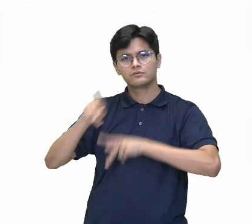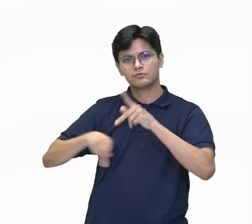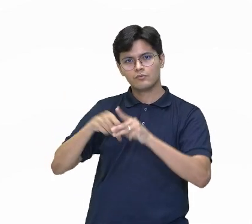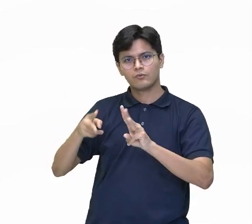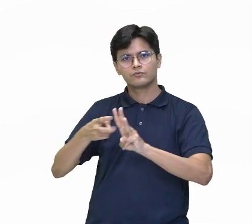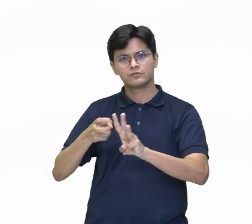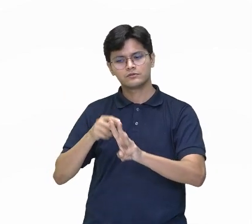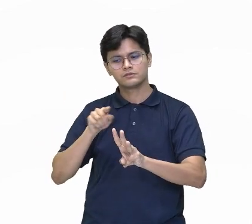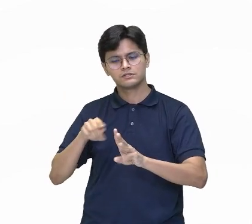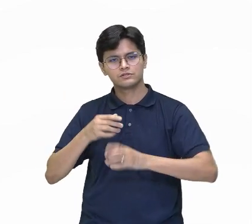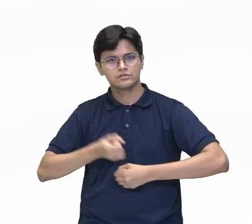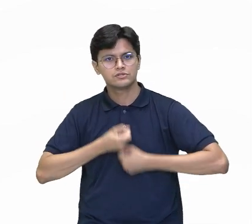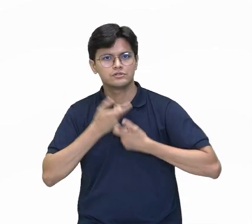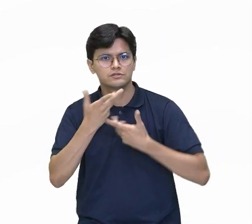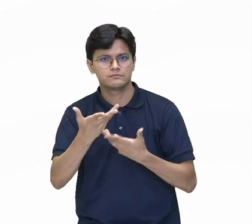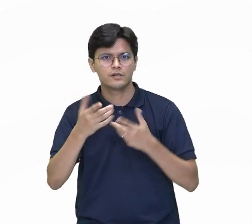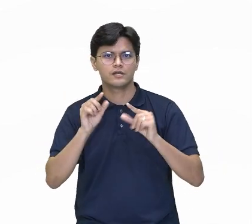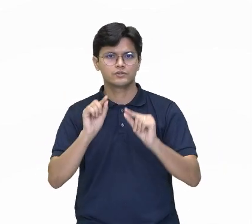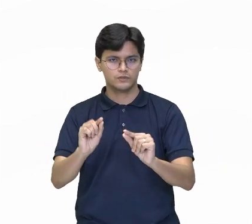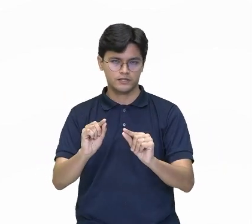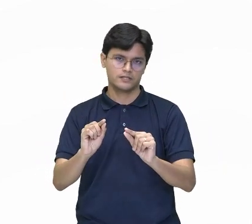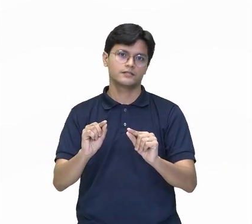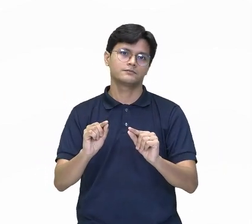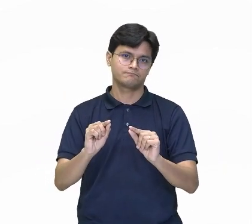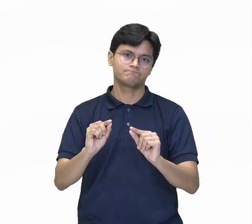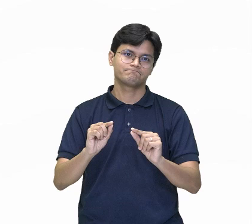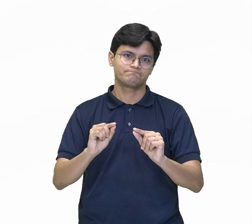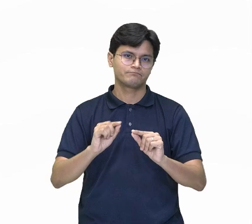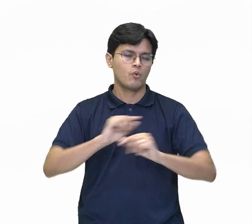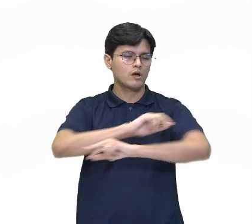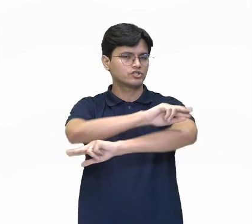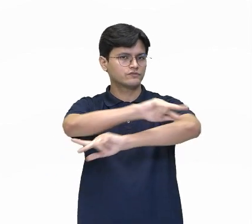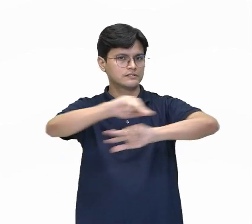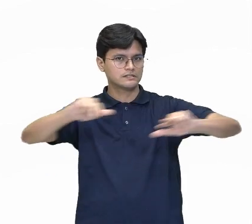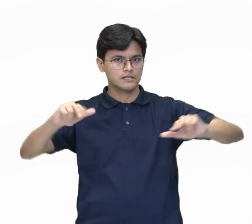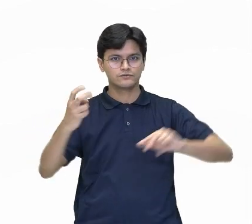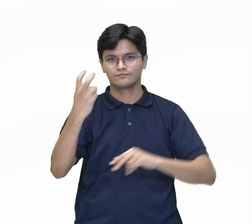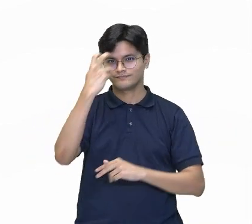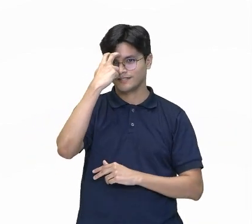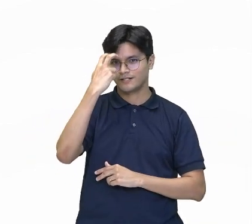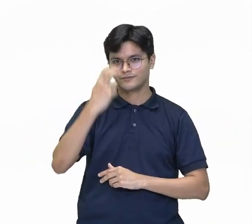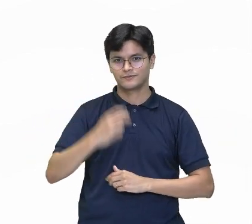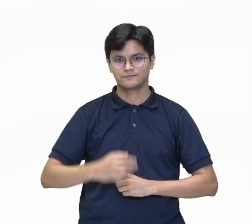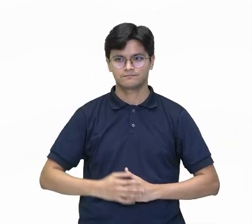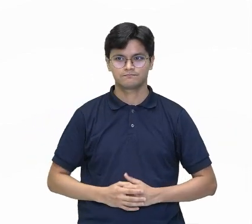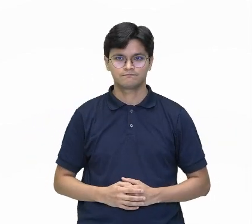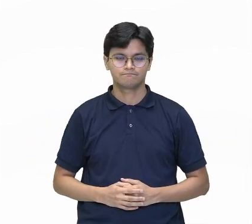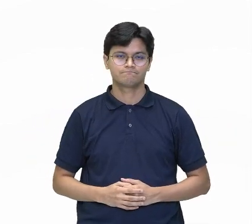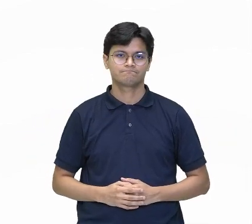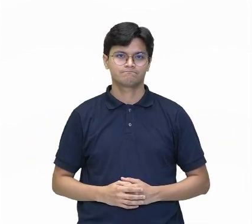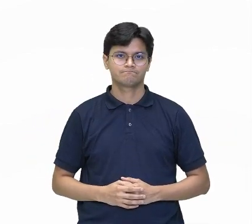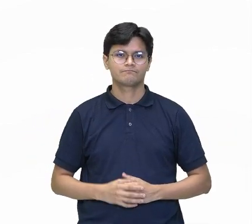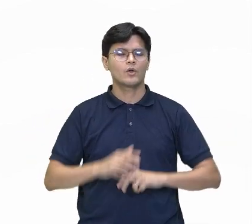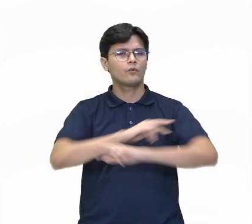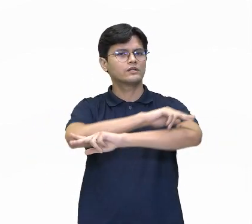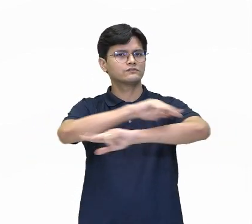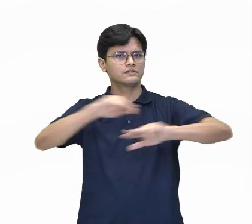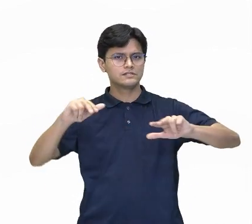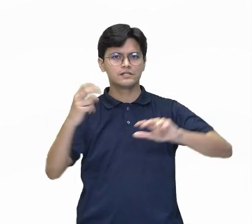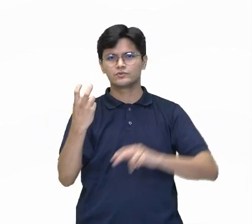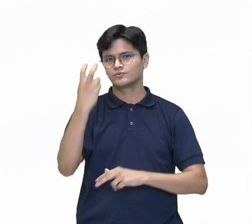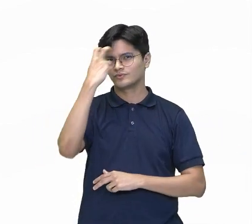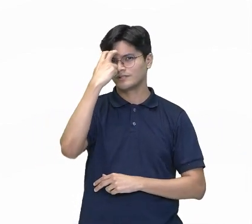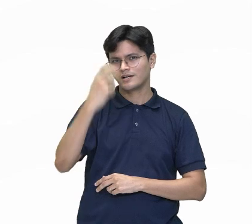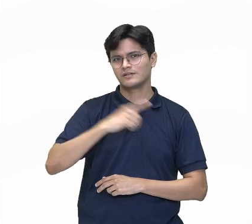expressam e refletem a diversidade da cultura. E essa diversidade cultural, ela tem